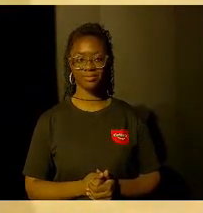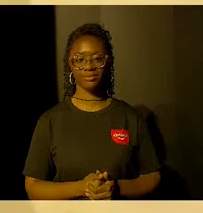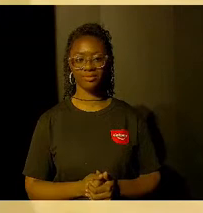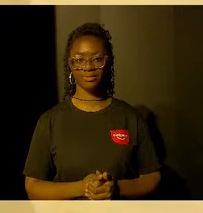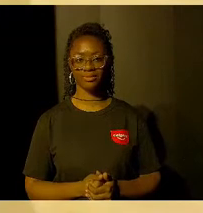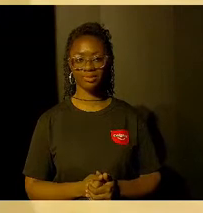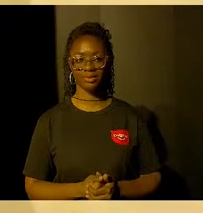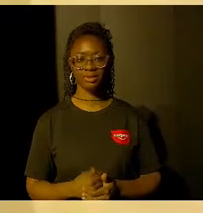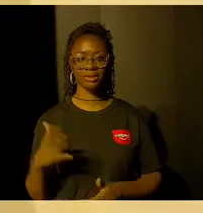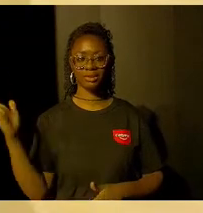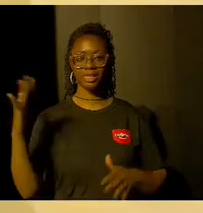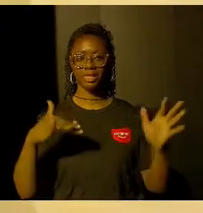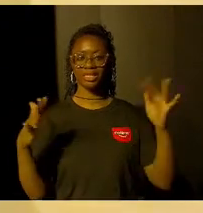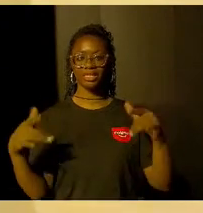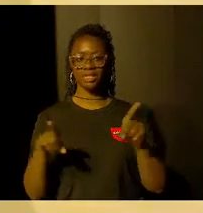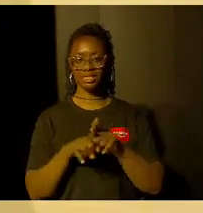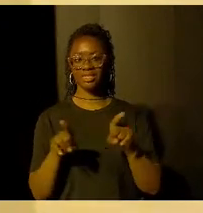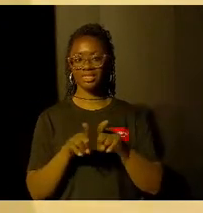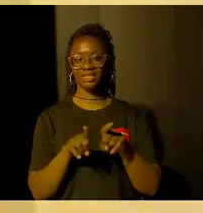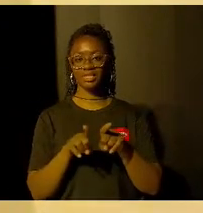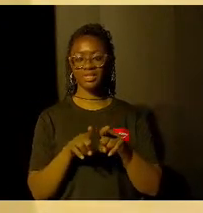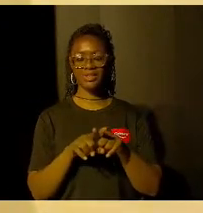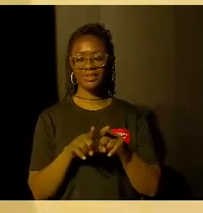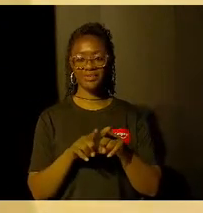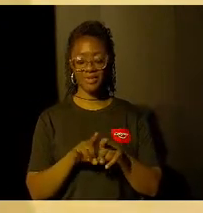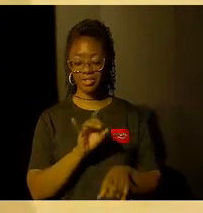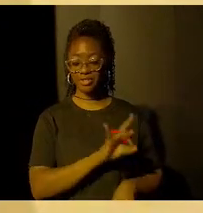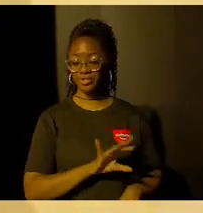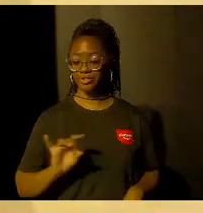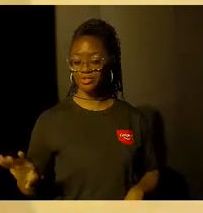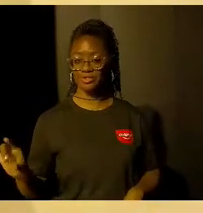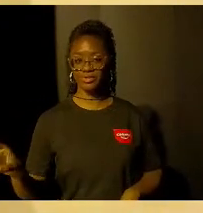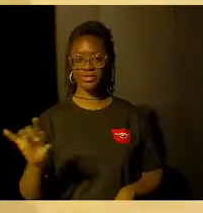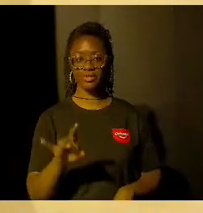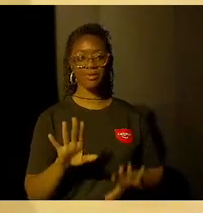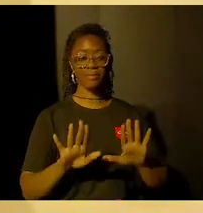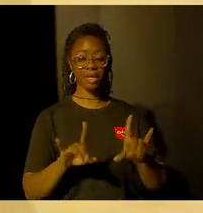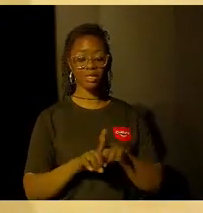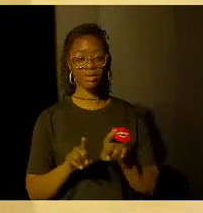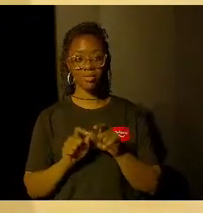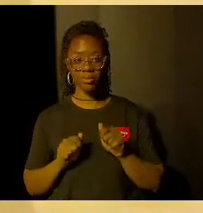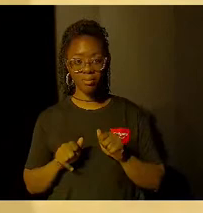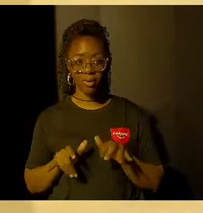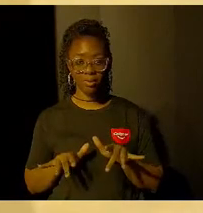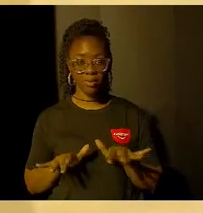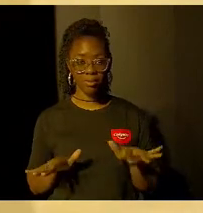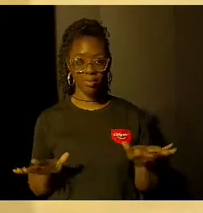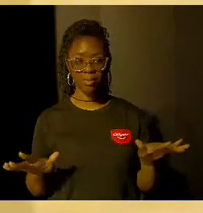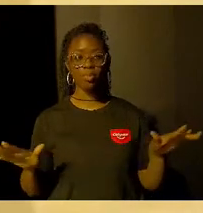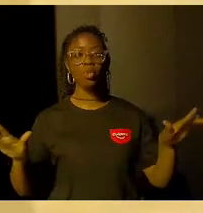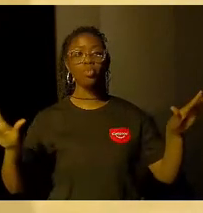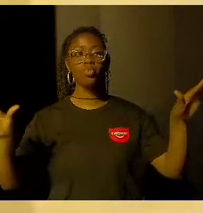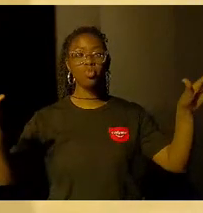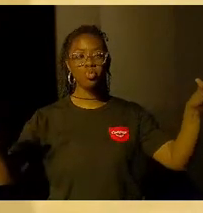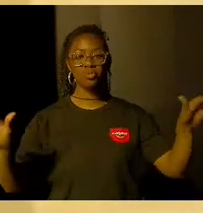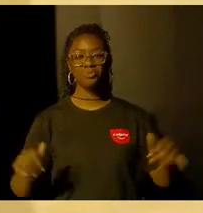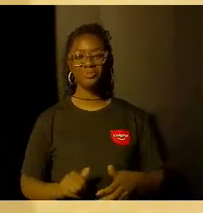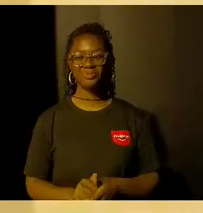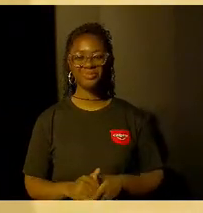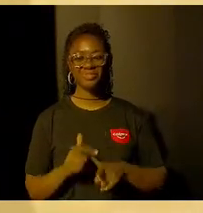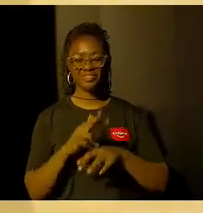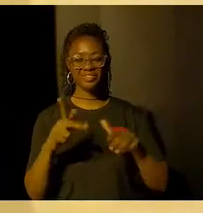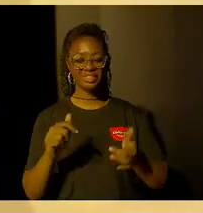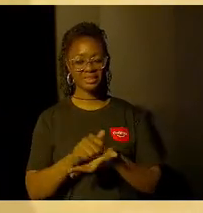trazem ao mesmo tempo histórias individuais mas que vão se ramificando em várias coletividades né